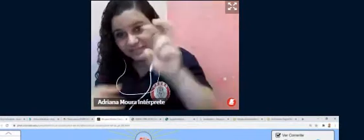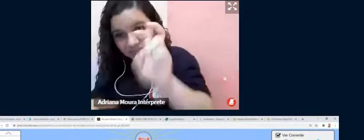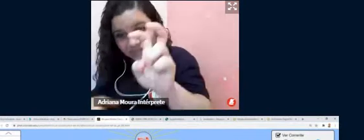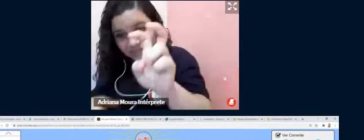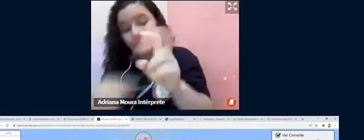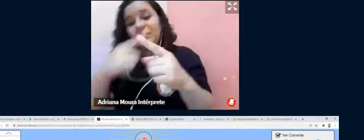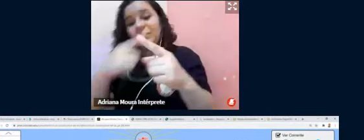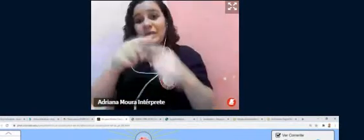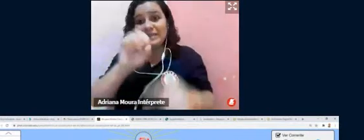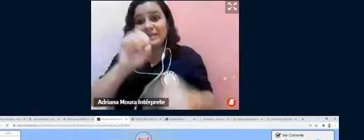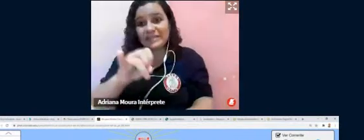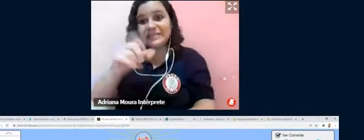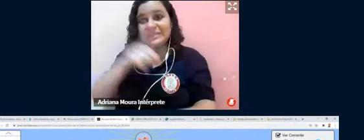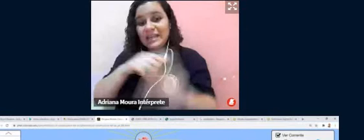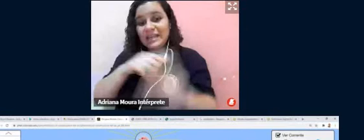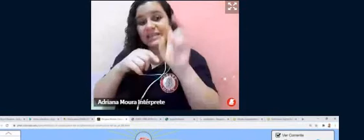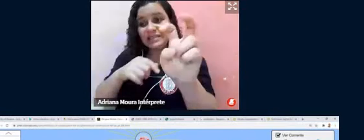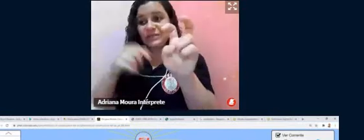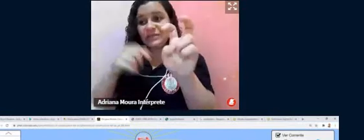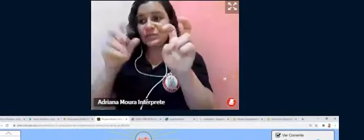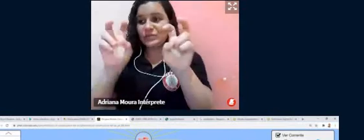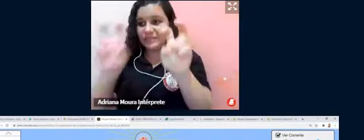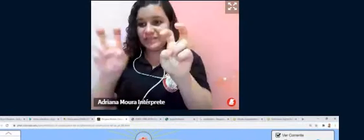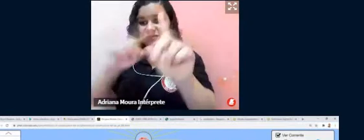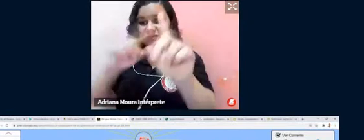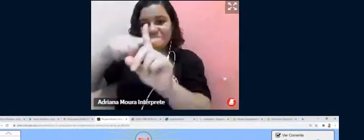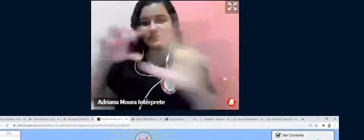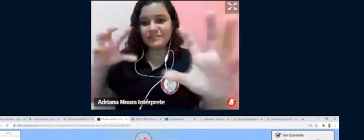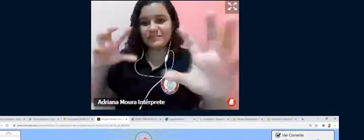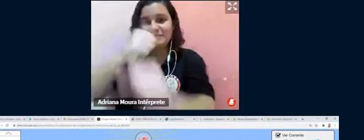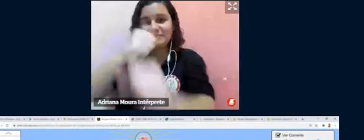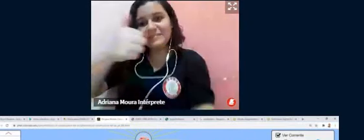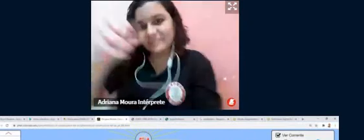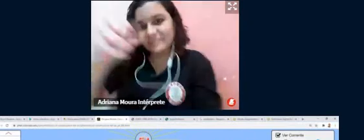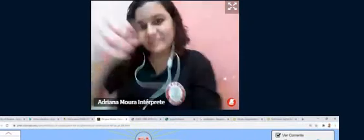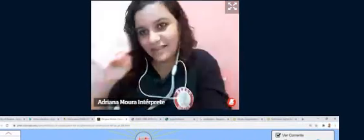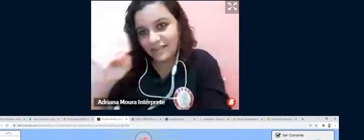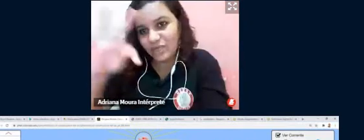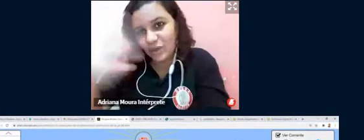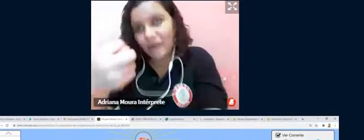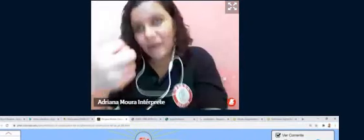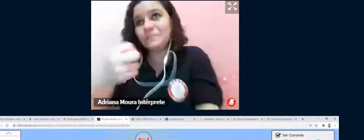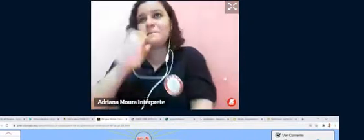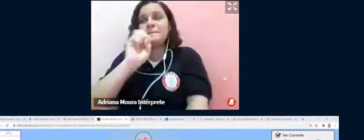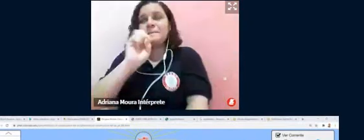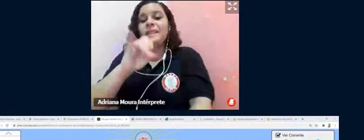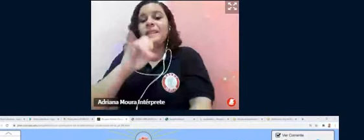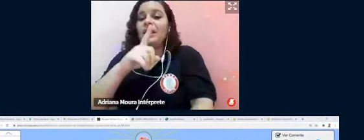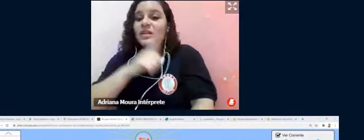10 aqui agora. E se eu tenho 10, 5 aqui. E se eu tenho agora,